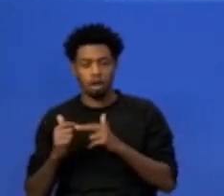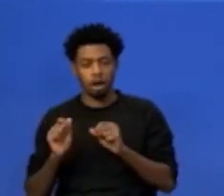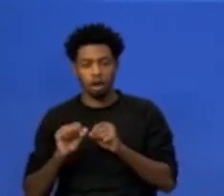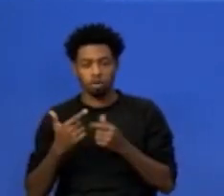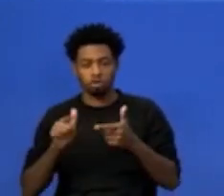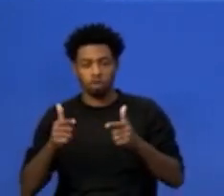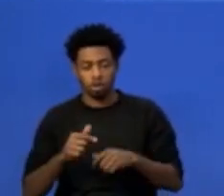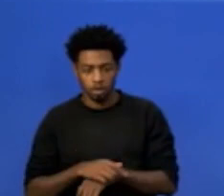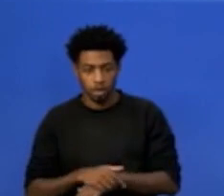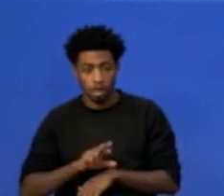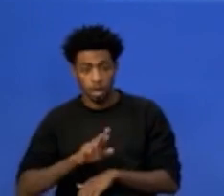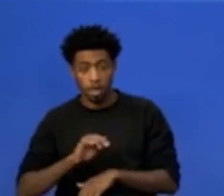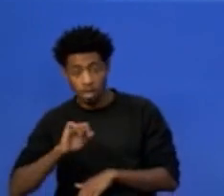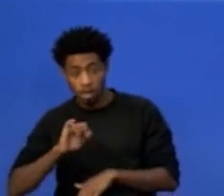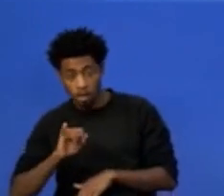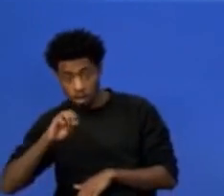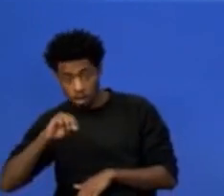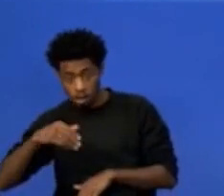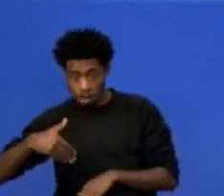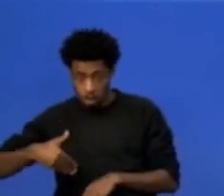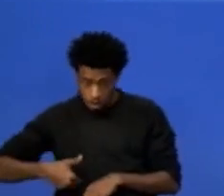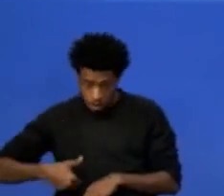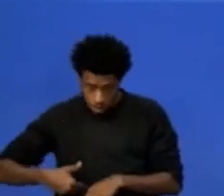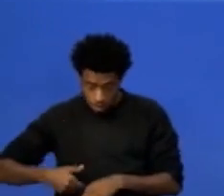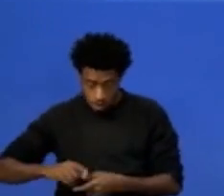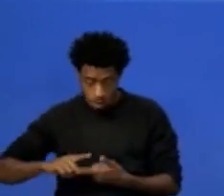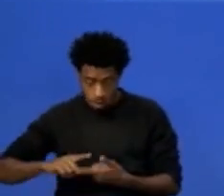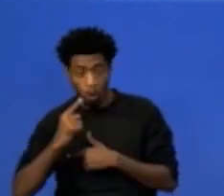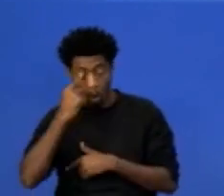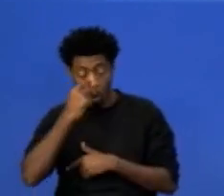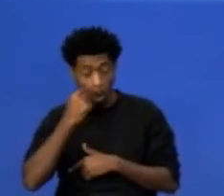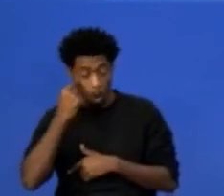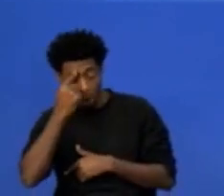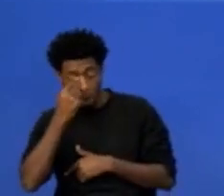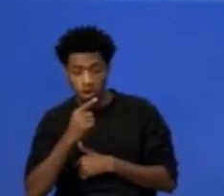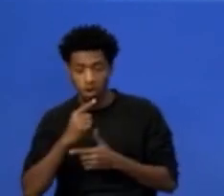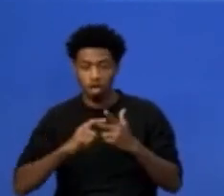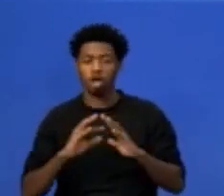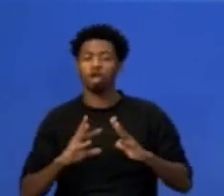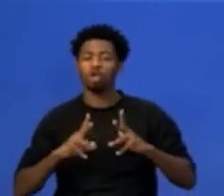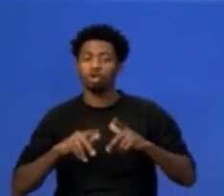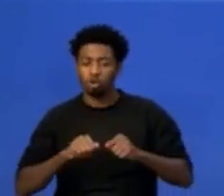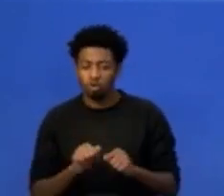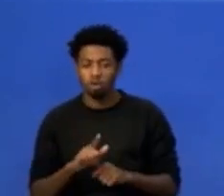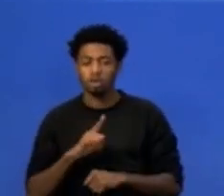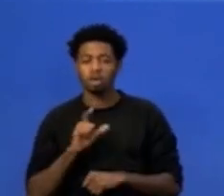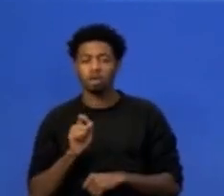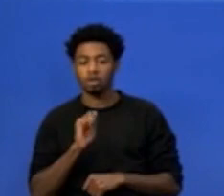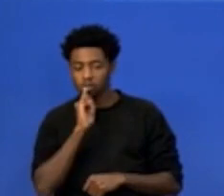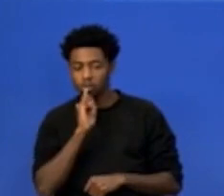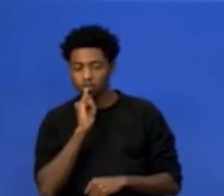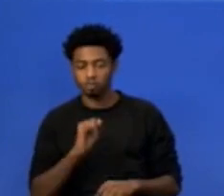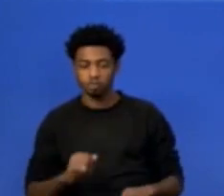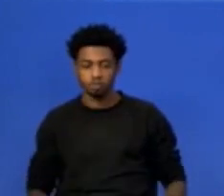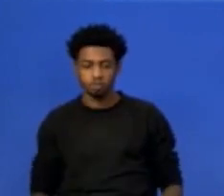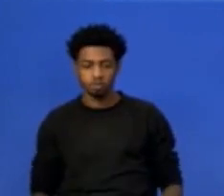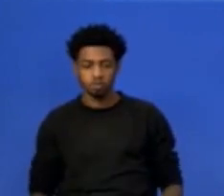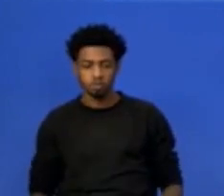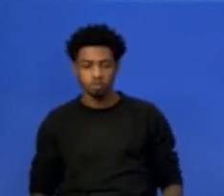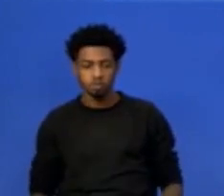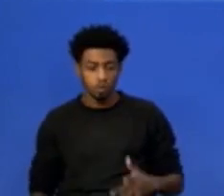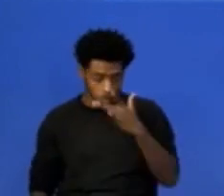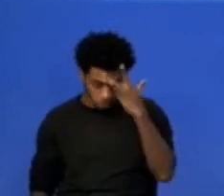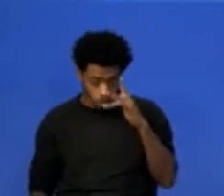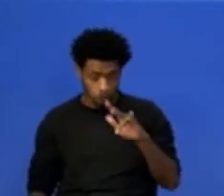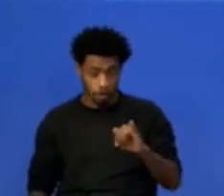córnea, toda a parte burocrática, todo o gasto também envolve não só a pessoa que está